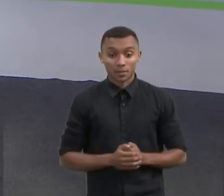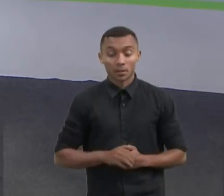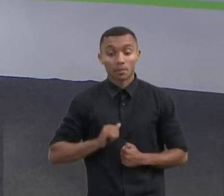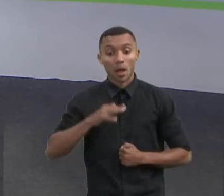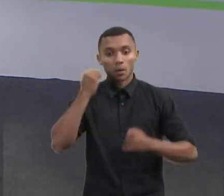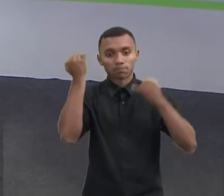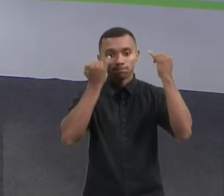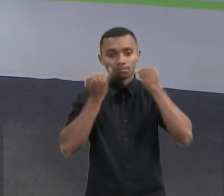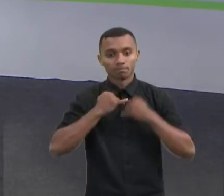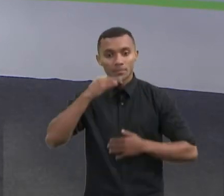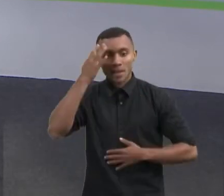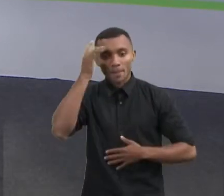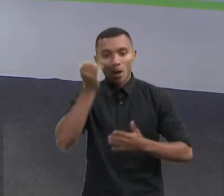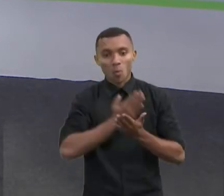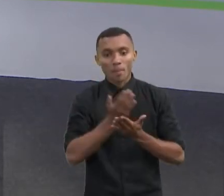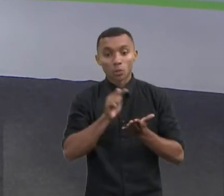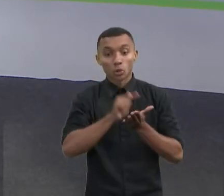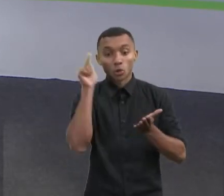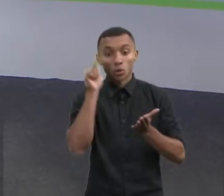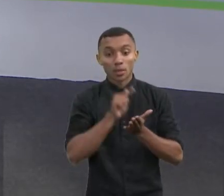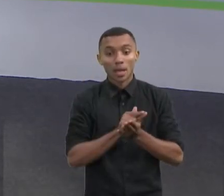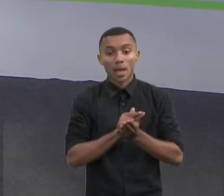Mais notícias no nosso portal